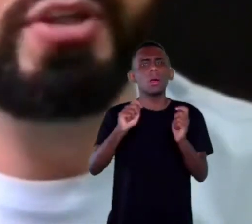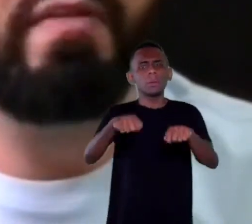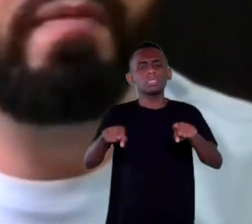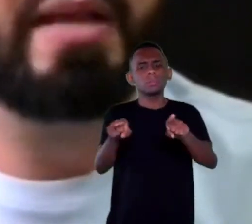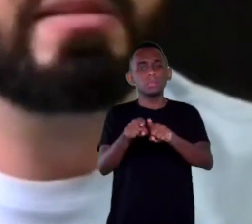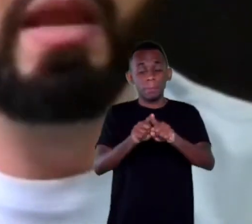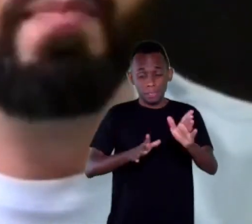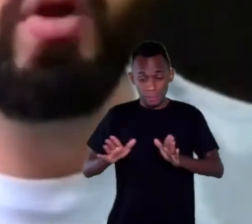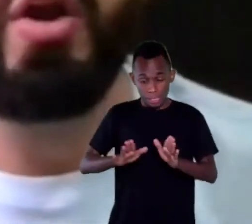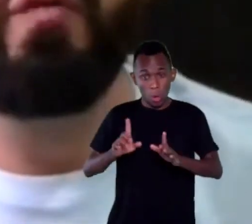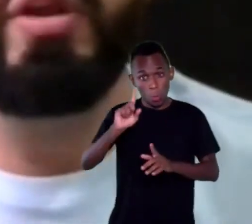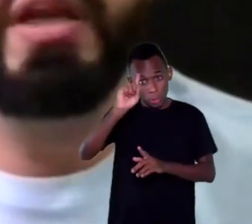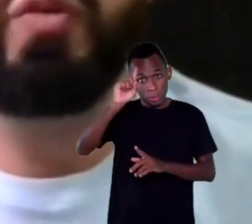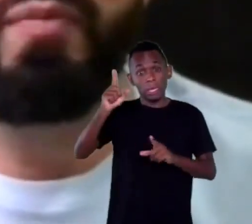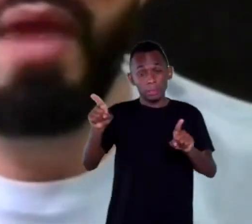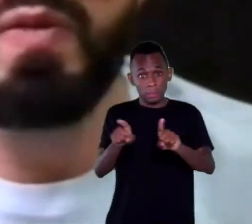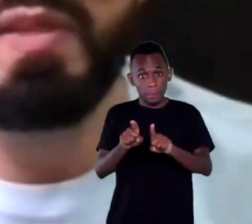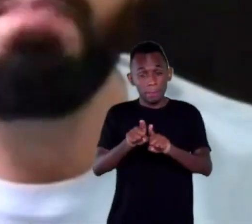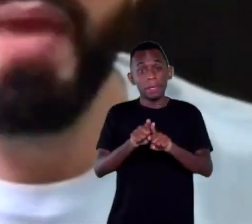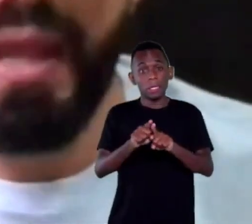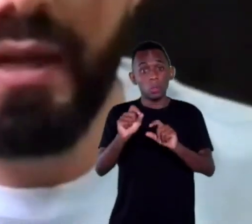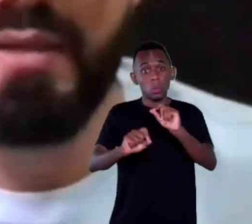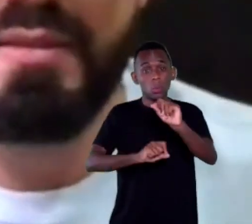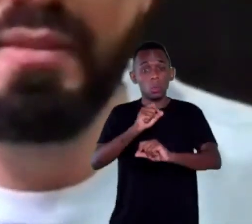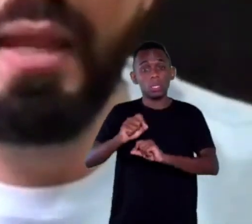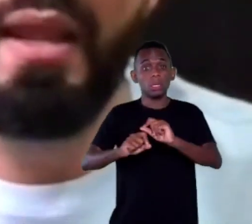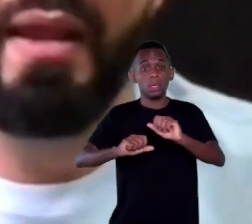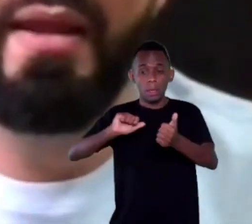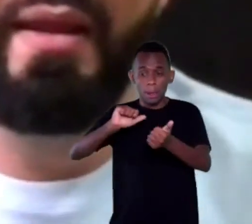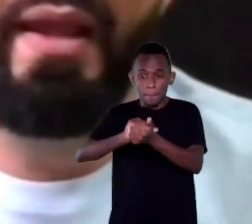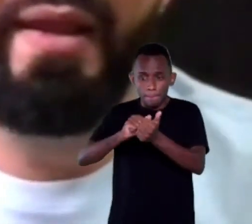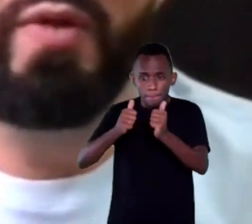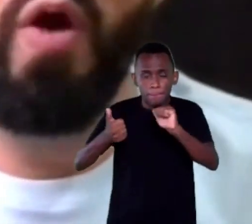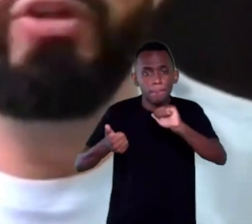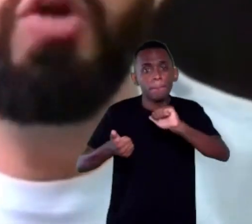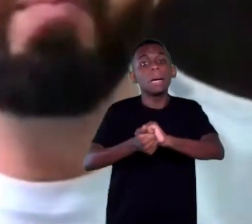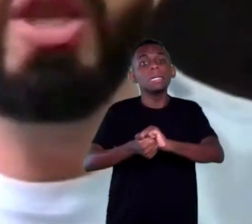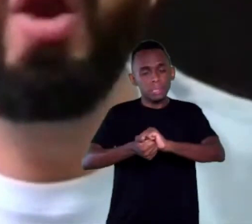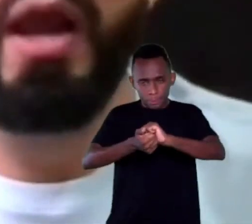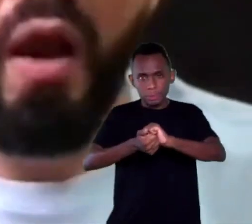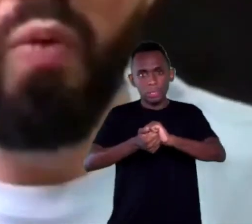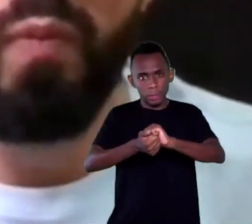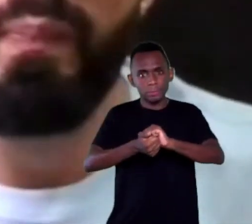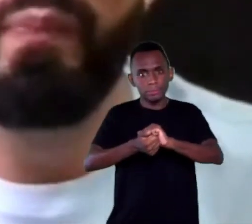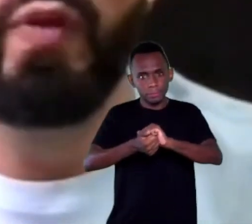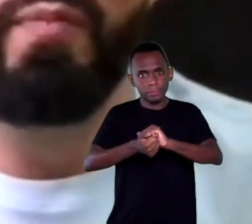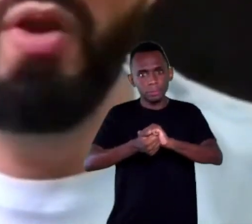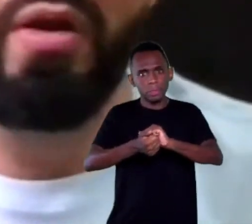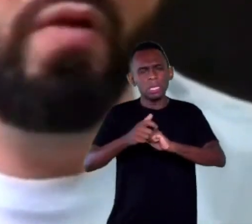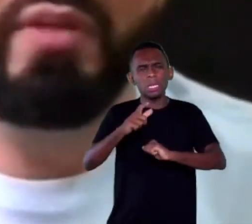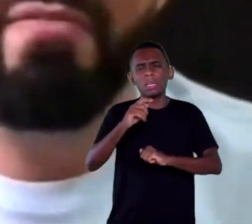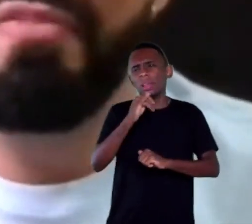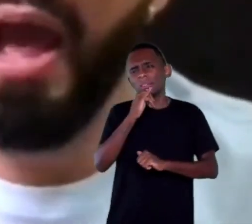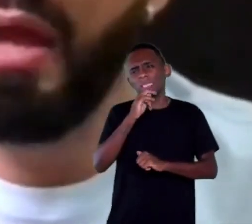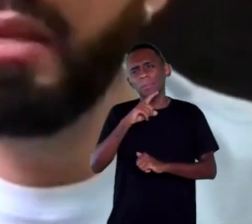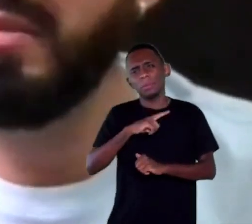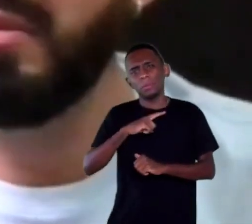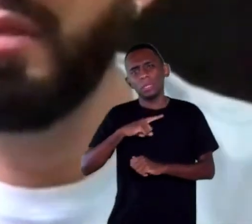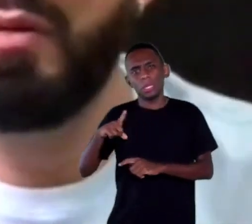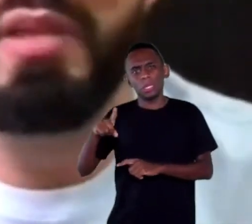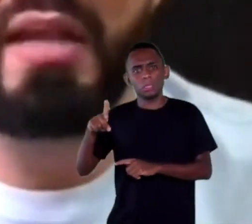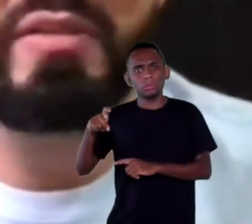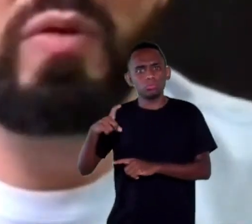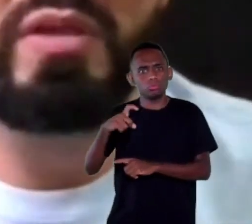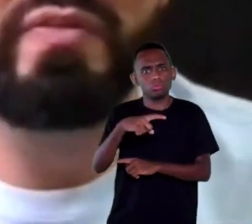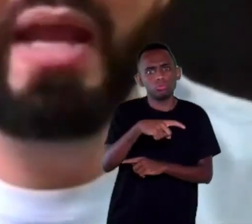ideia que a gente teve há mais tempo foi transformá-los em penas, né? Igual tem o Minhocão. O Minhocão tem